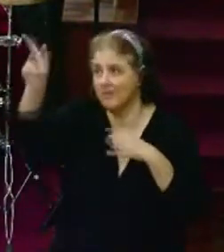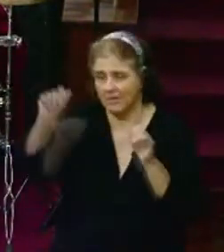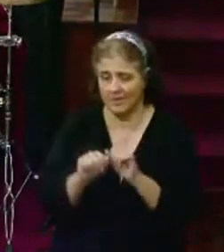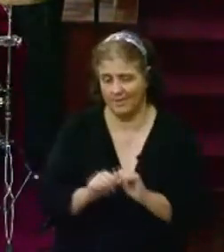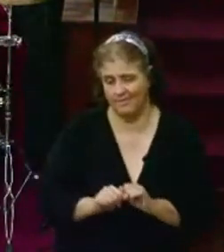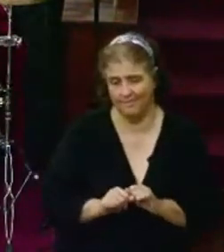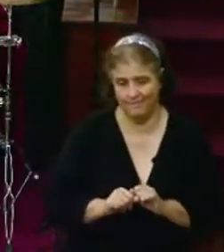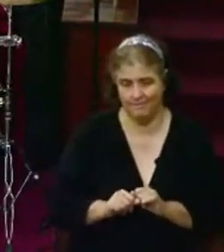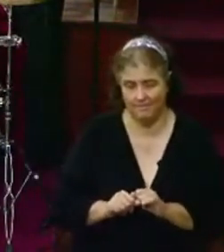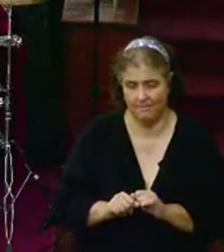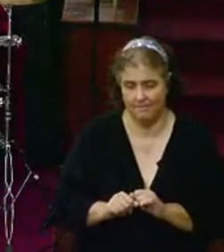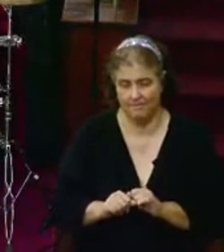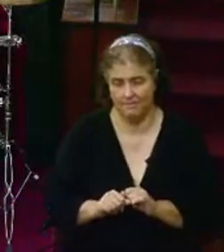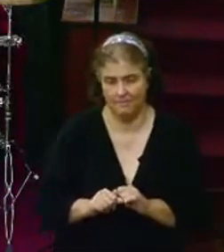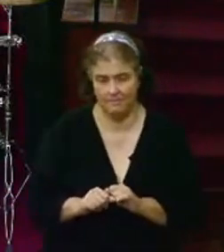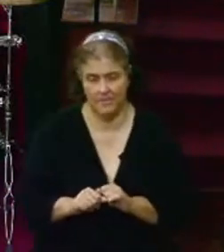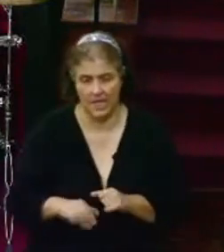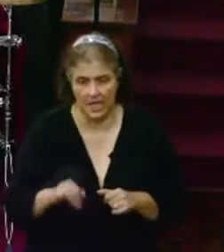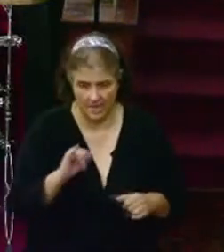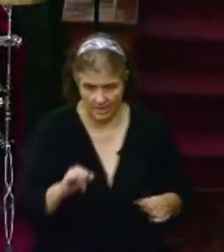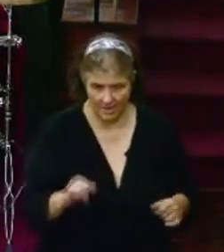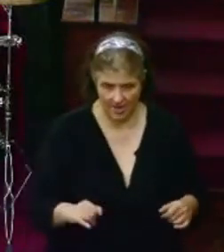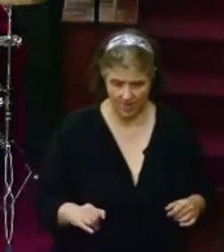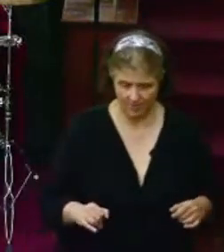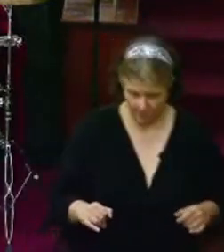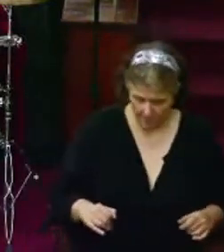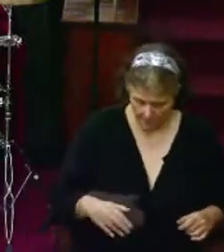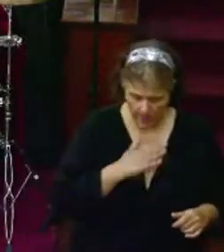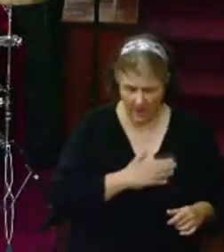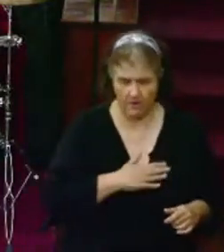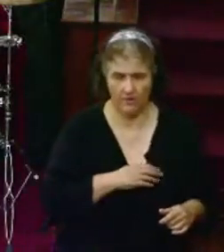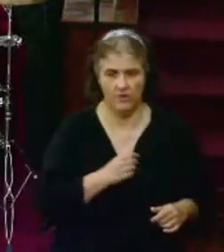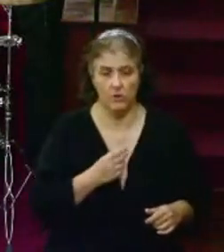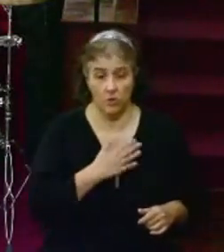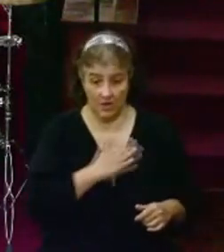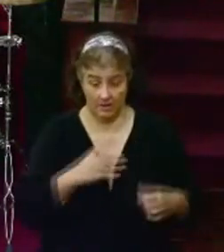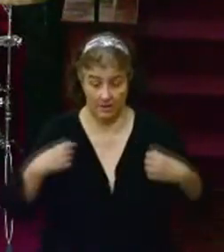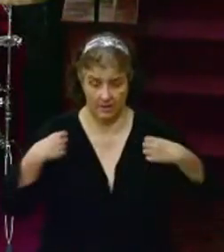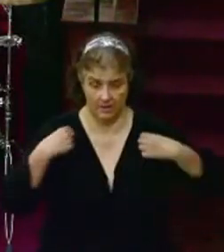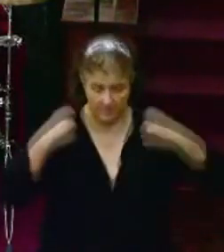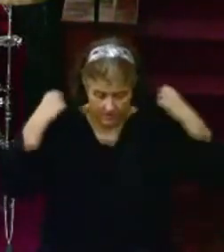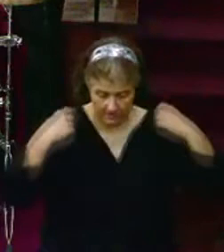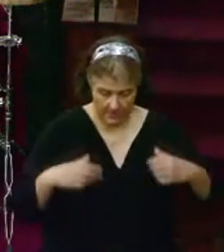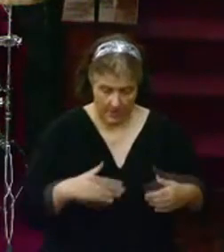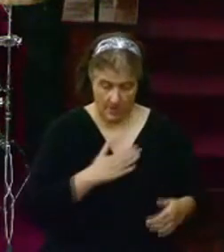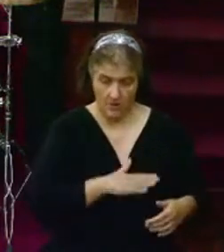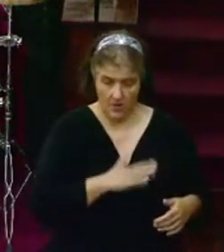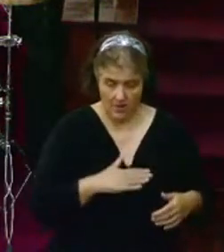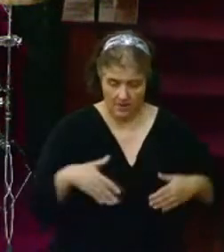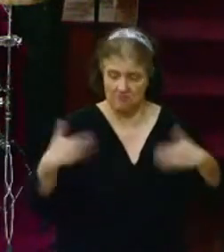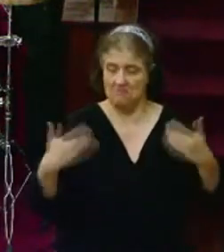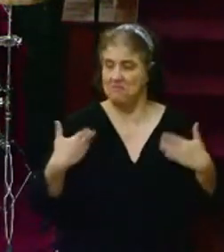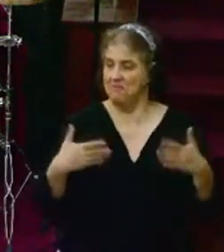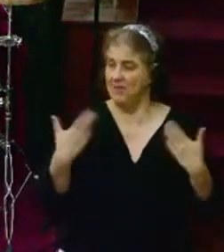alguém começa a ficar muito assim, com o coração deveras exaltado, como que a gente costuma se dirigir a essa pessoa? Talvez você não fale para ela, mas comente com alguém: